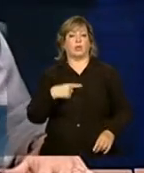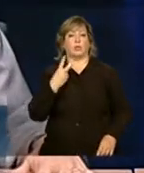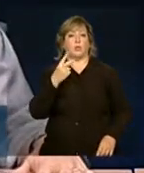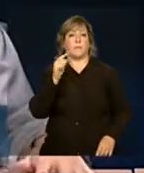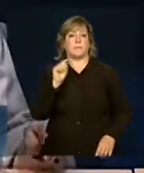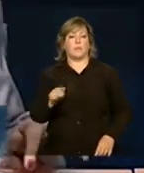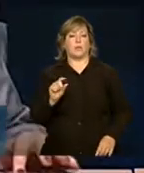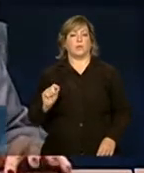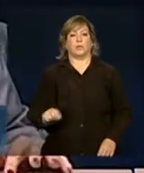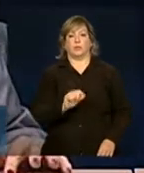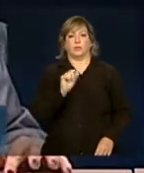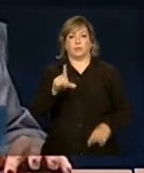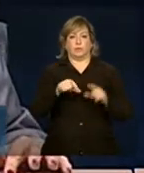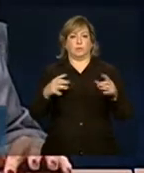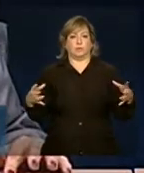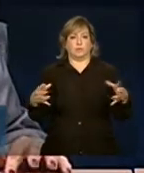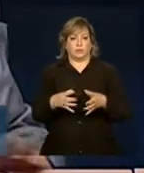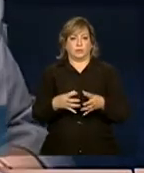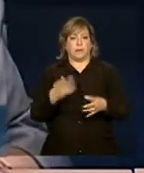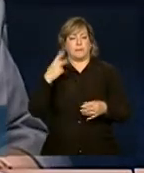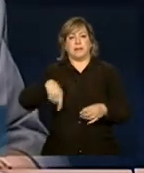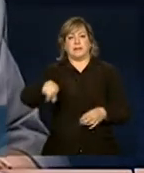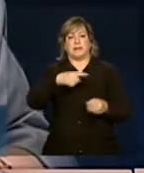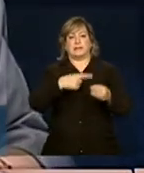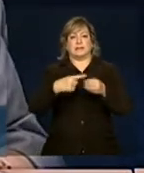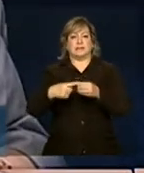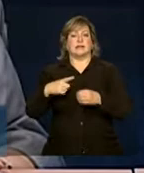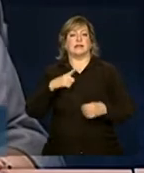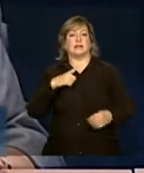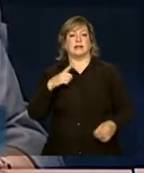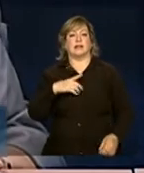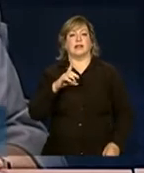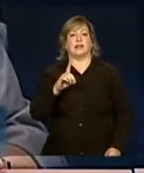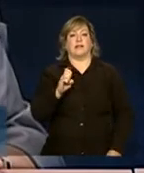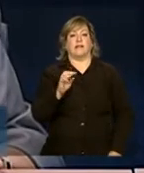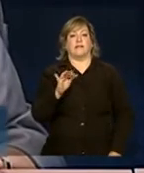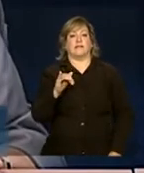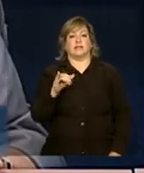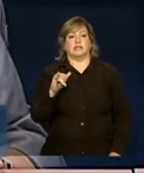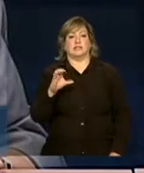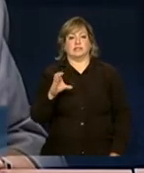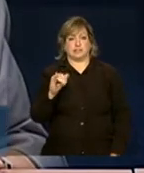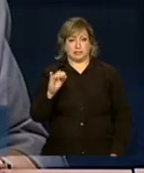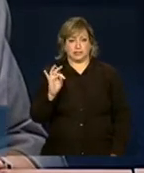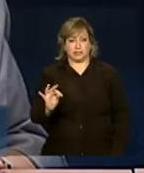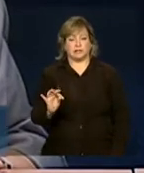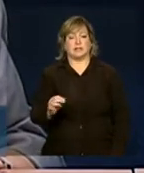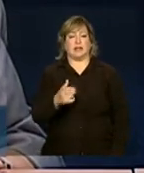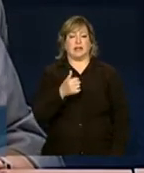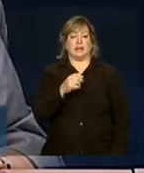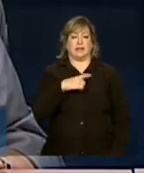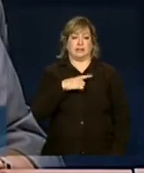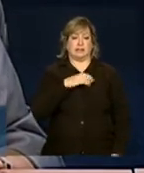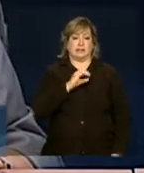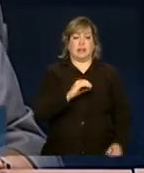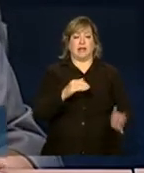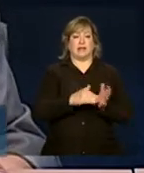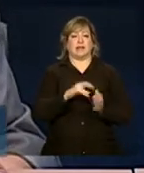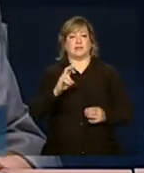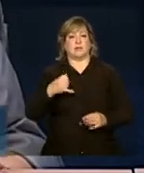em seleção é para as cidades que tenham dest para de 0 a 5 anos maior que